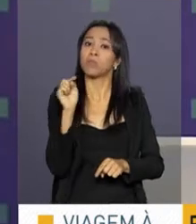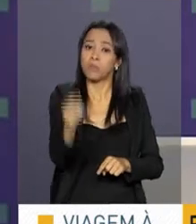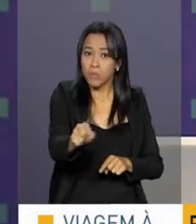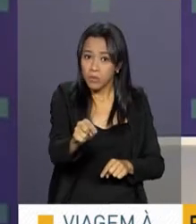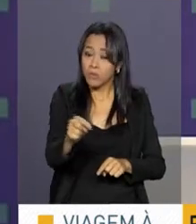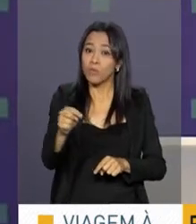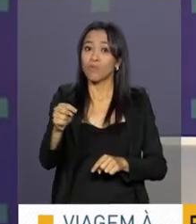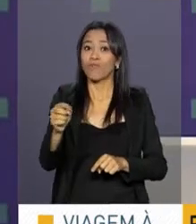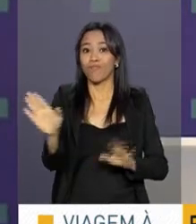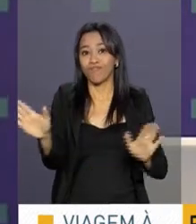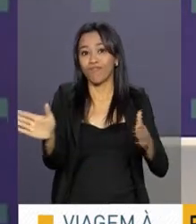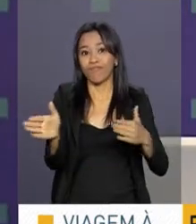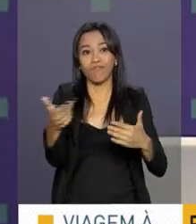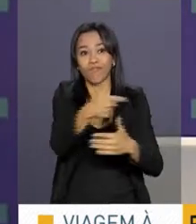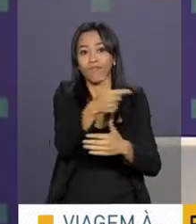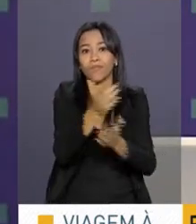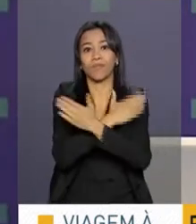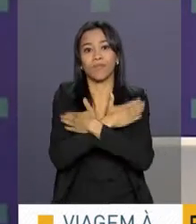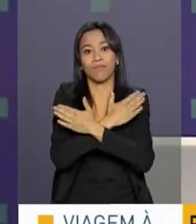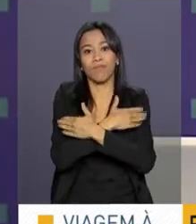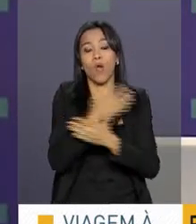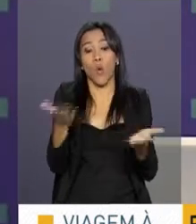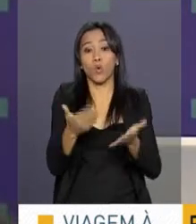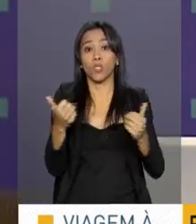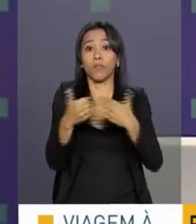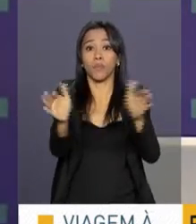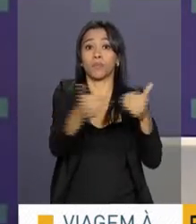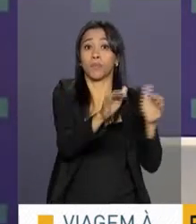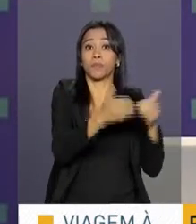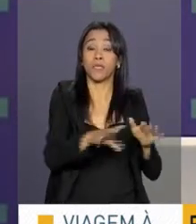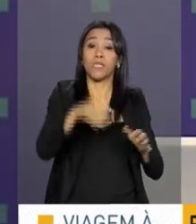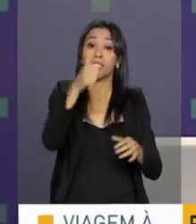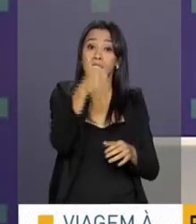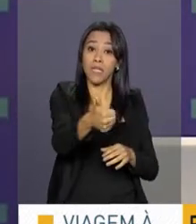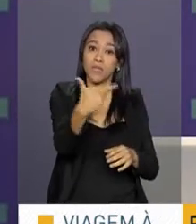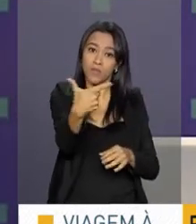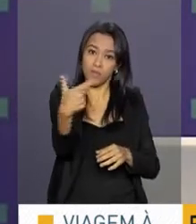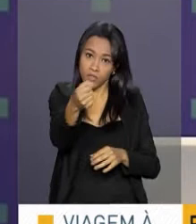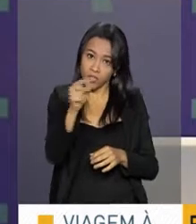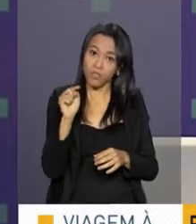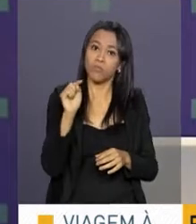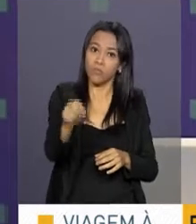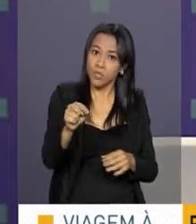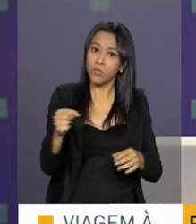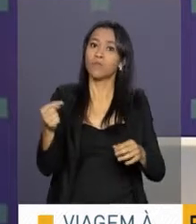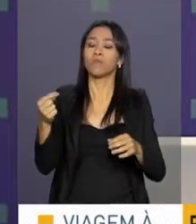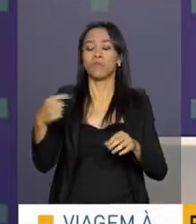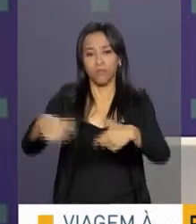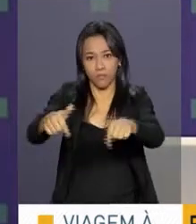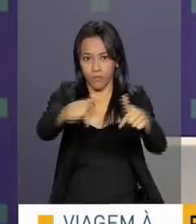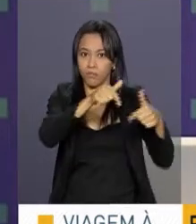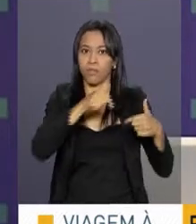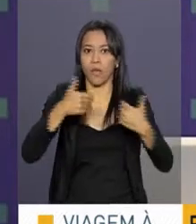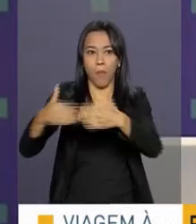trabalho, esse ano já gerou 120 mil postos líquidos